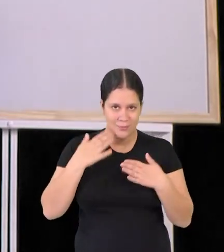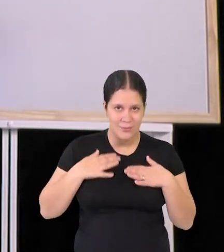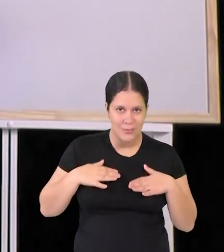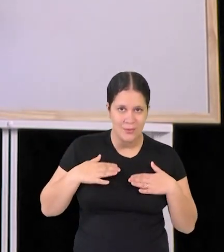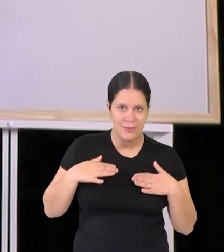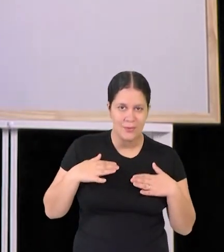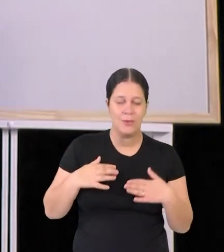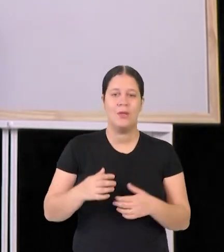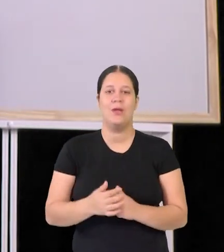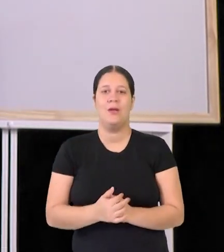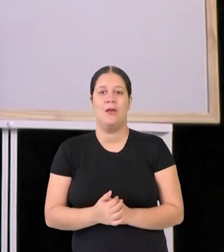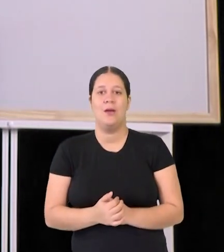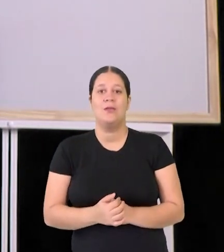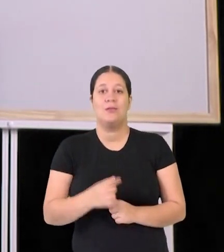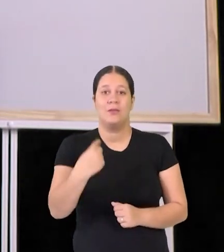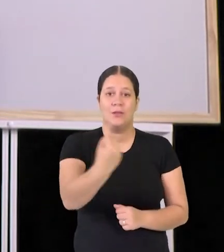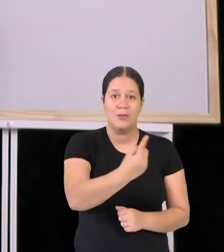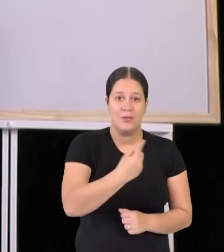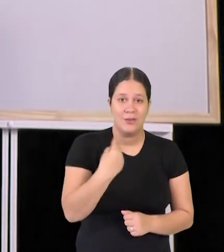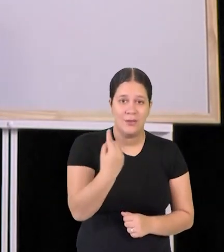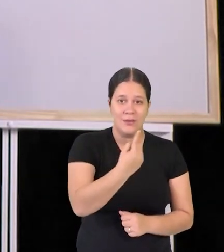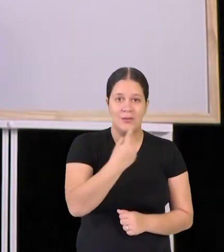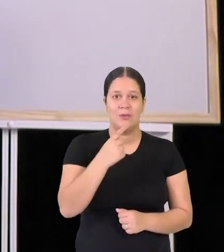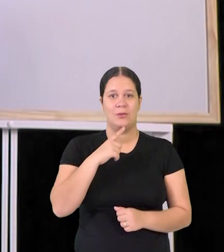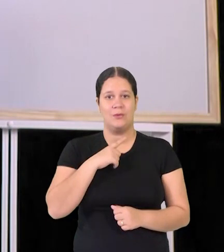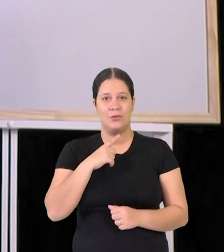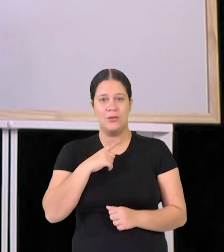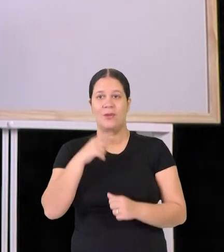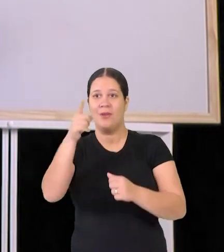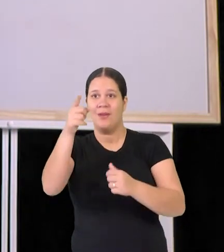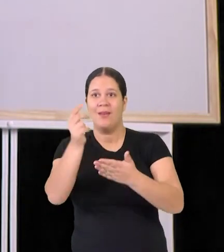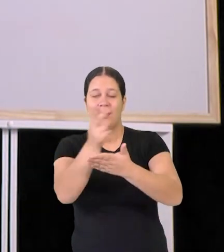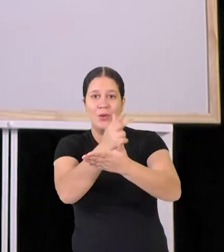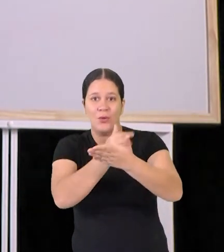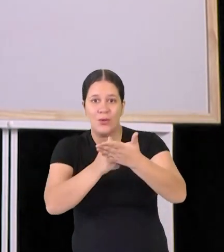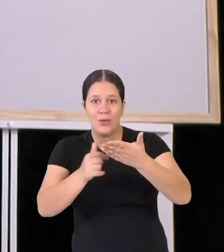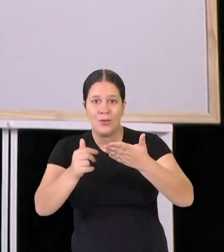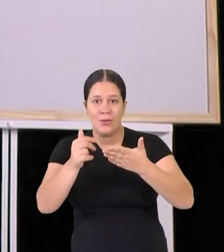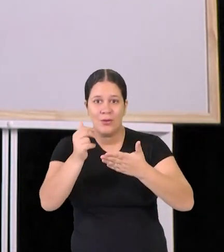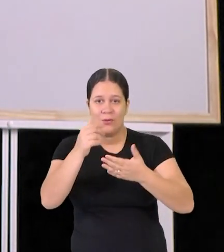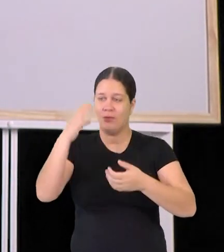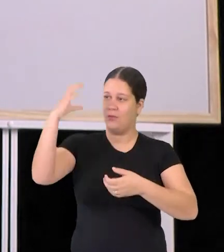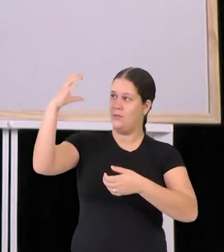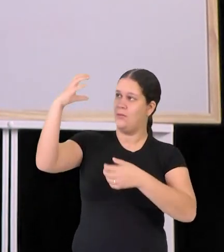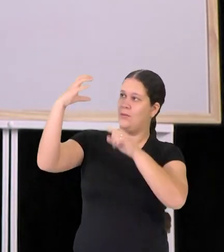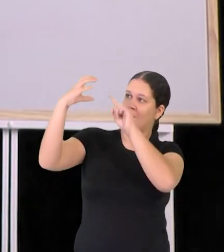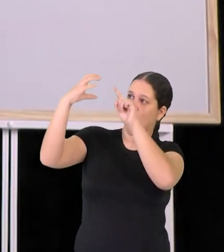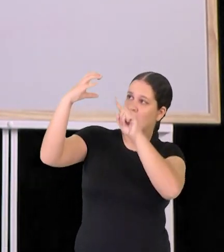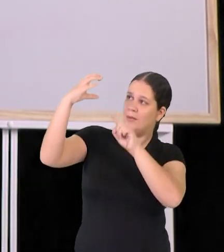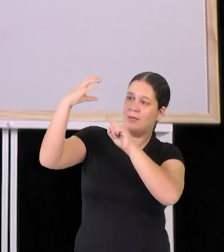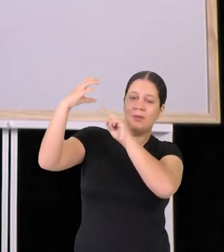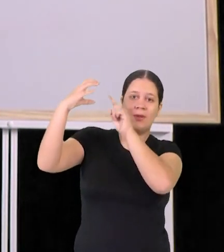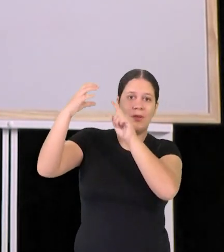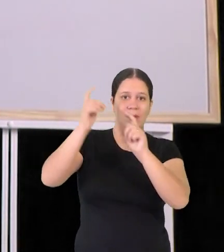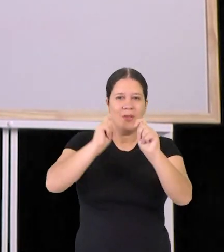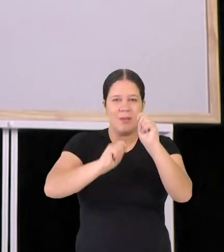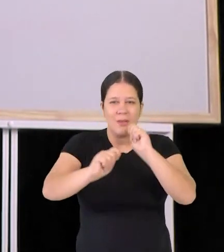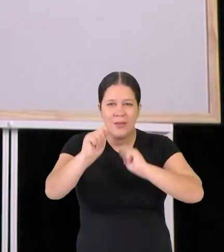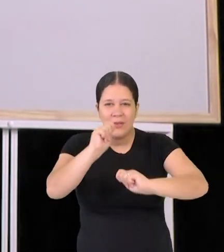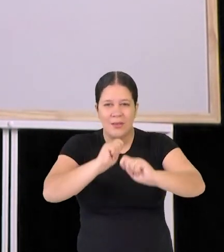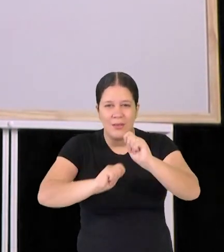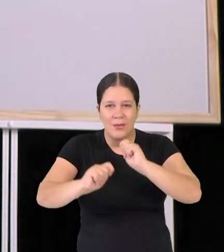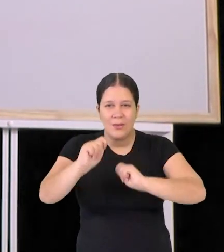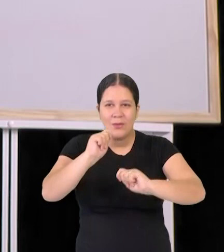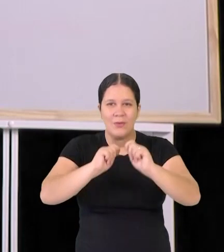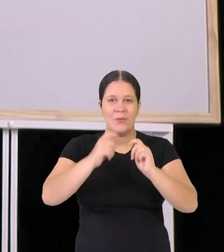Tranquilo? E aí, ó, a gente tem a representação. Perceba aqui, o crivo econômico, ou seja, que ele possui 42 furos, como